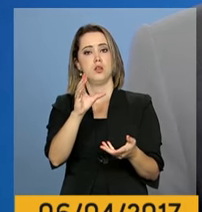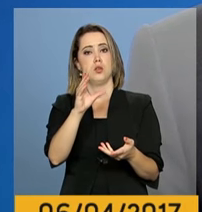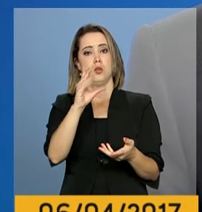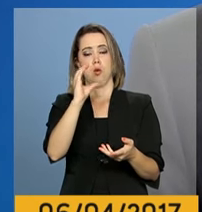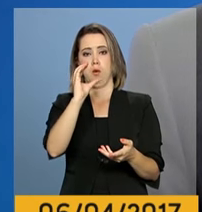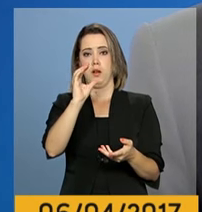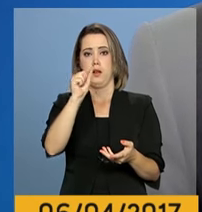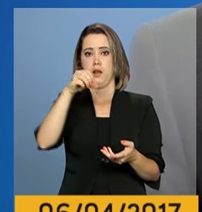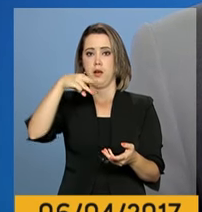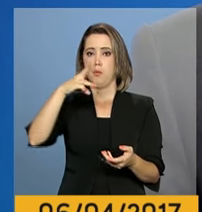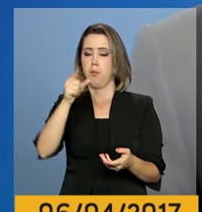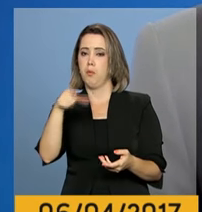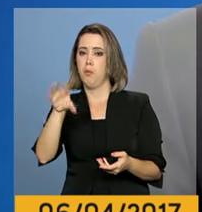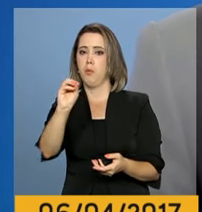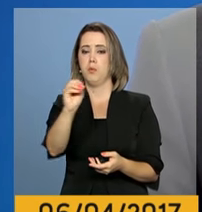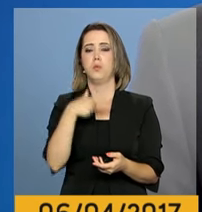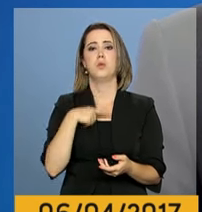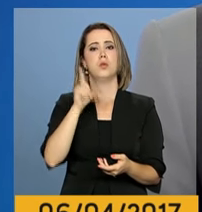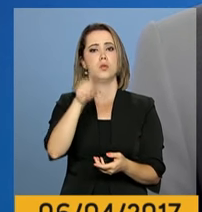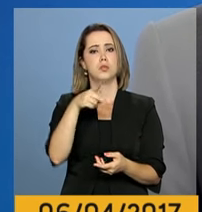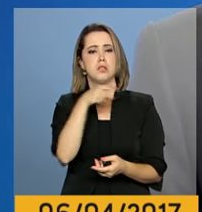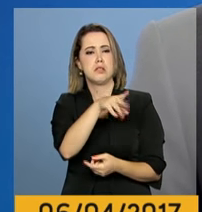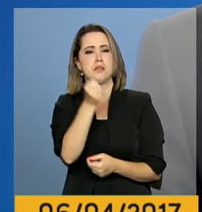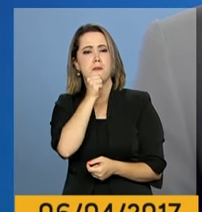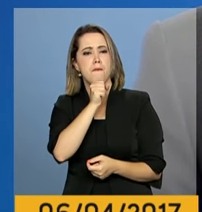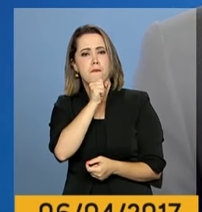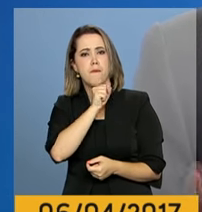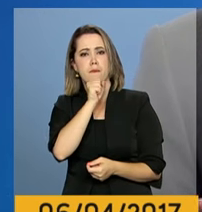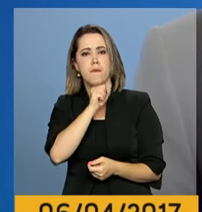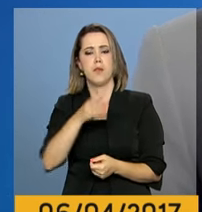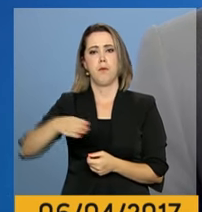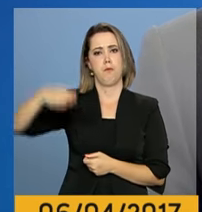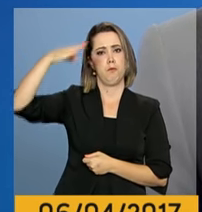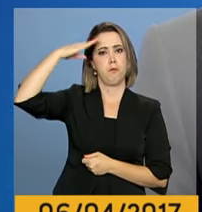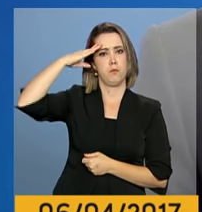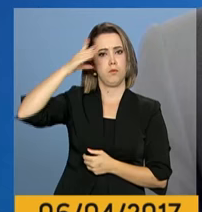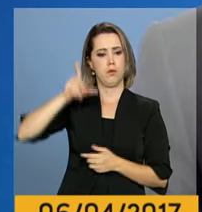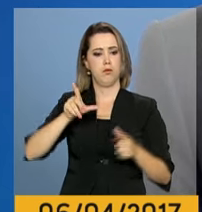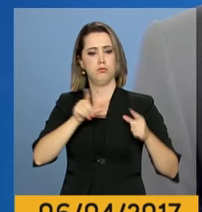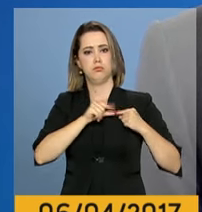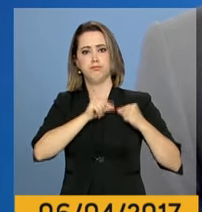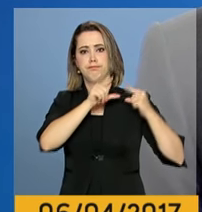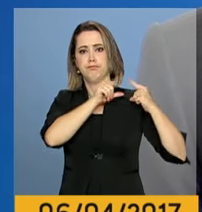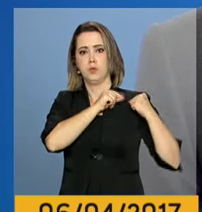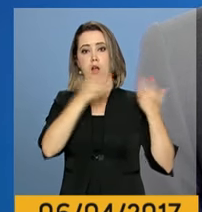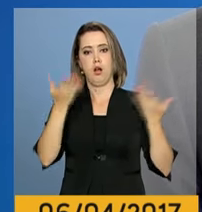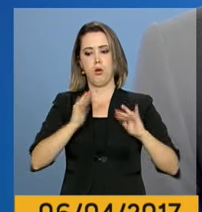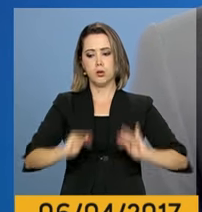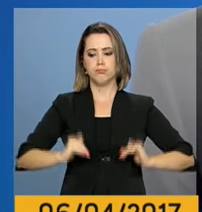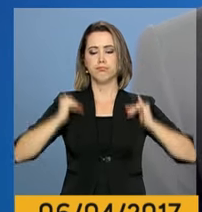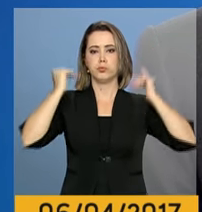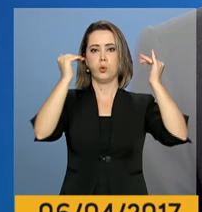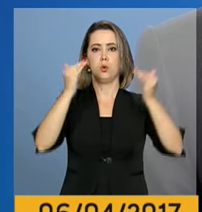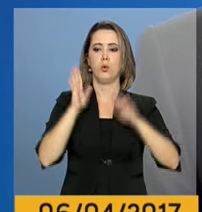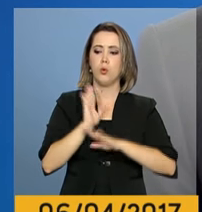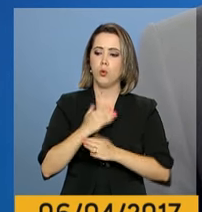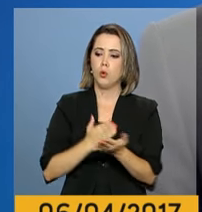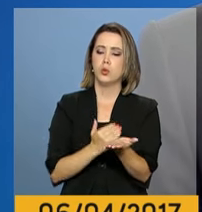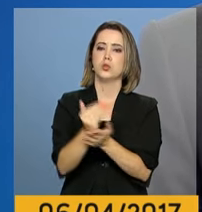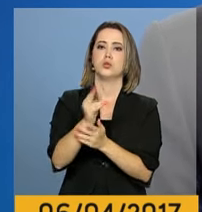velho soldado. É tradição de excelência que, agora promovidos, continuarão a